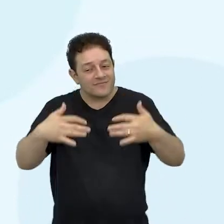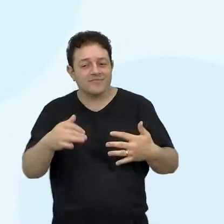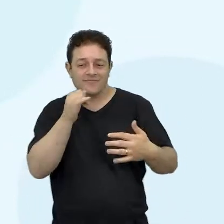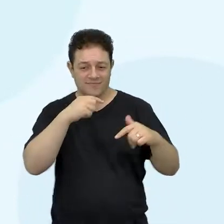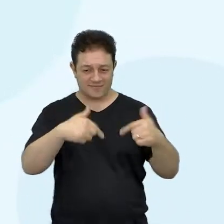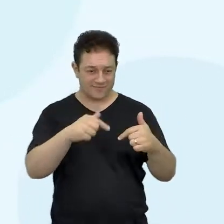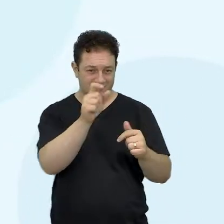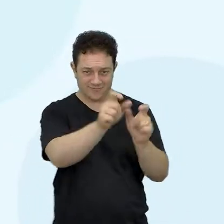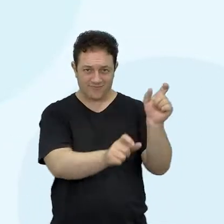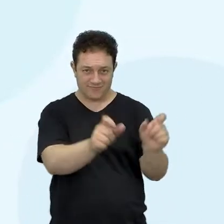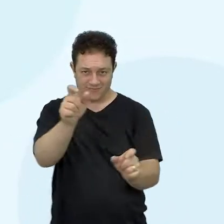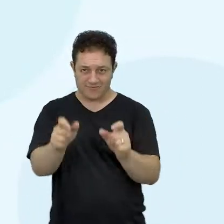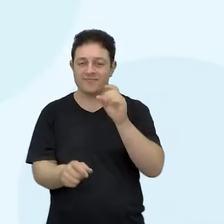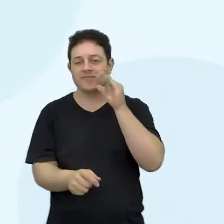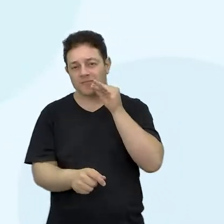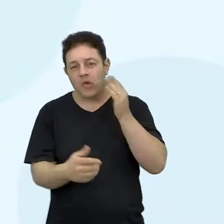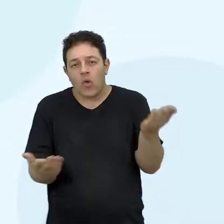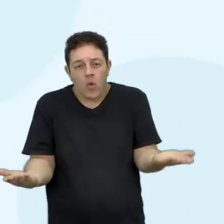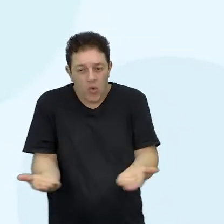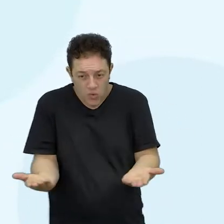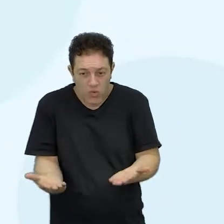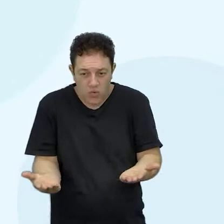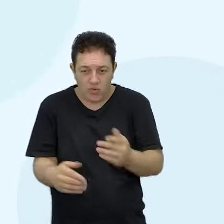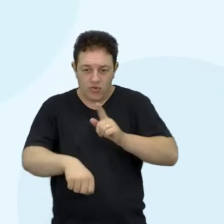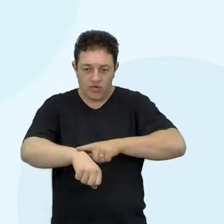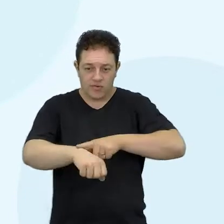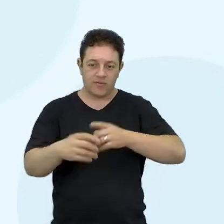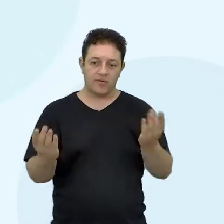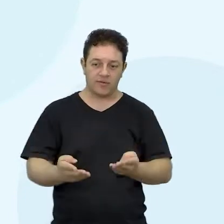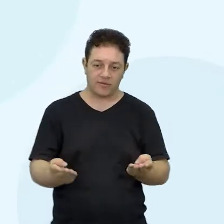esses trabalhadores nos dias atuais,